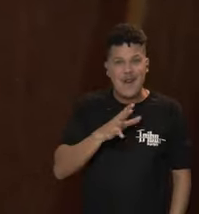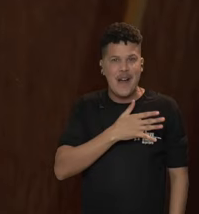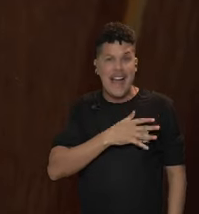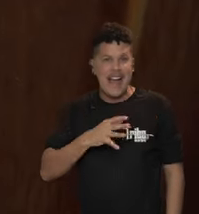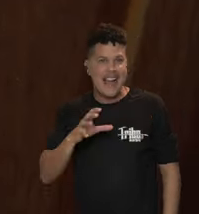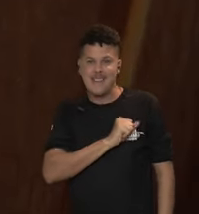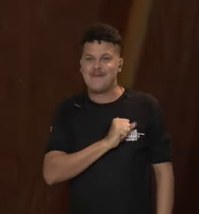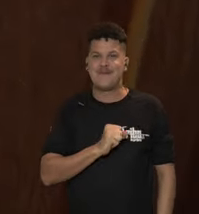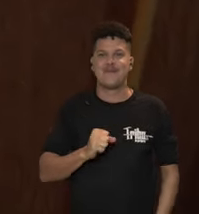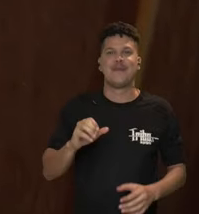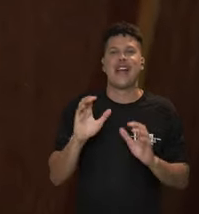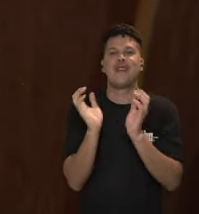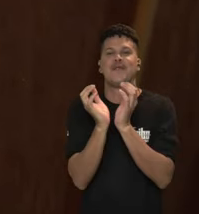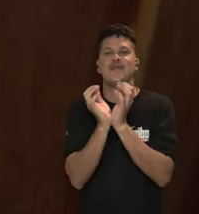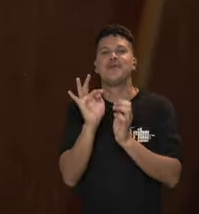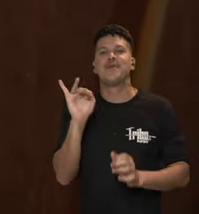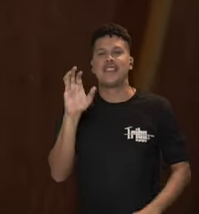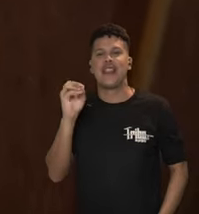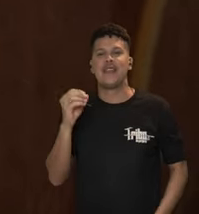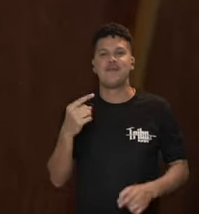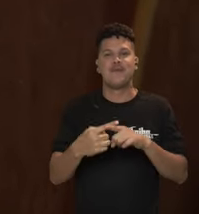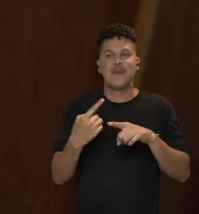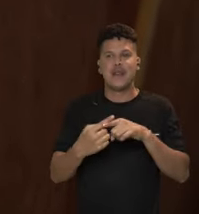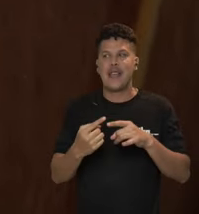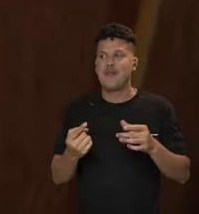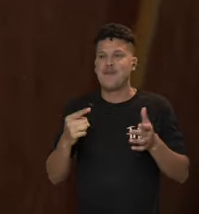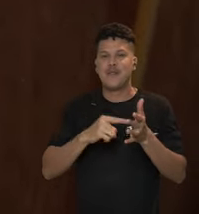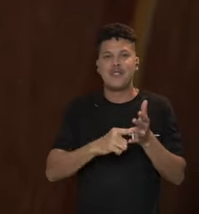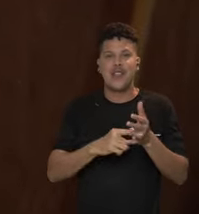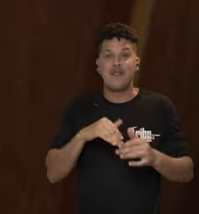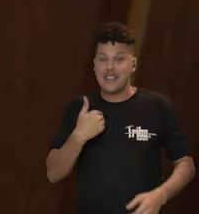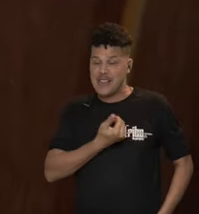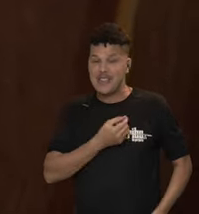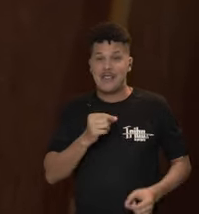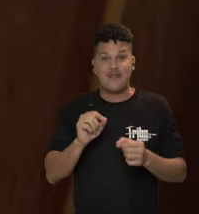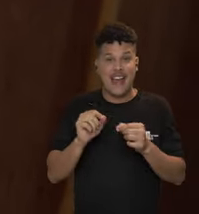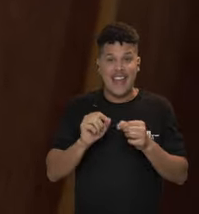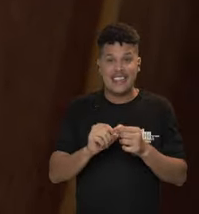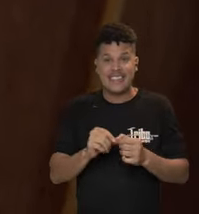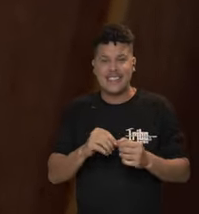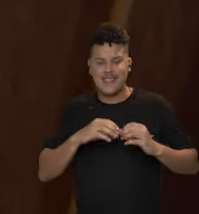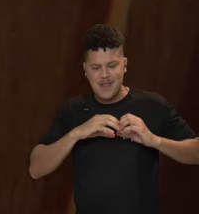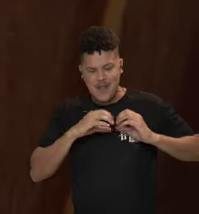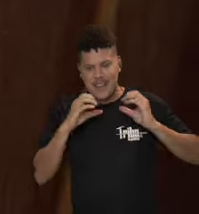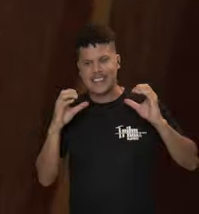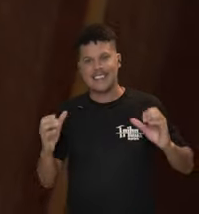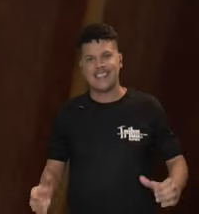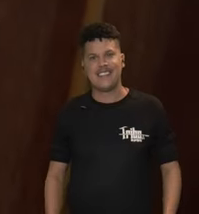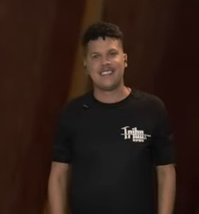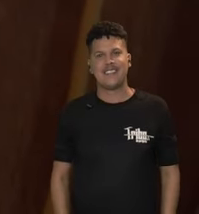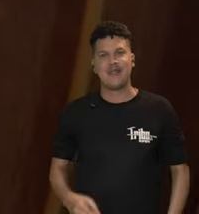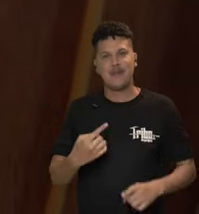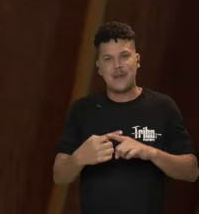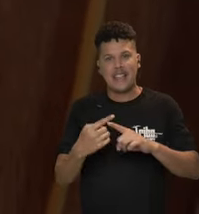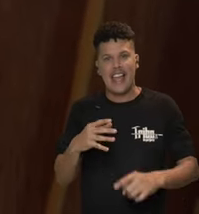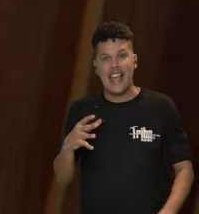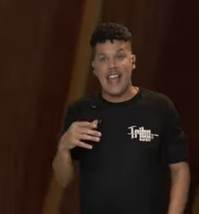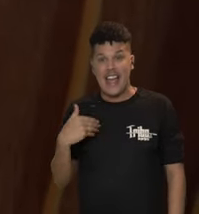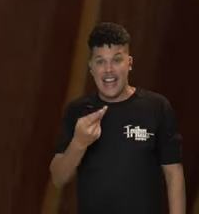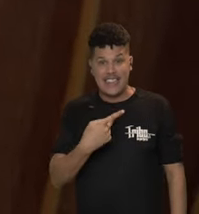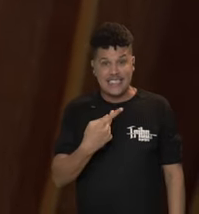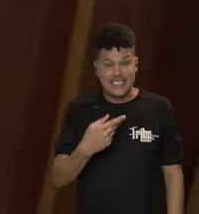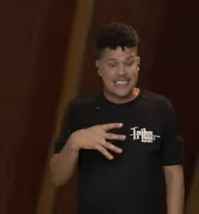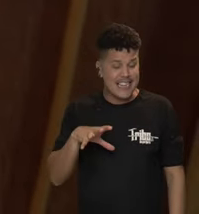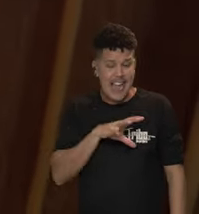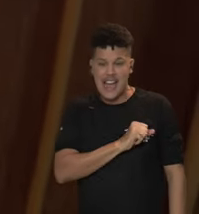Periferia. Eu acho que por esse motivo que a gente faz... De coração, realmente, o que a gente gosta, né, mano? O que a gente foi